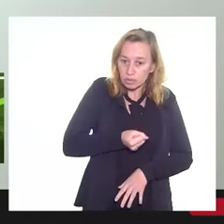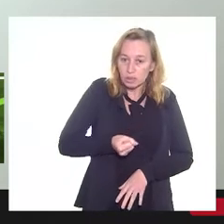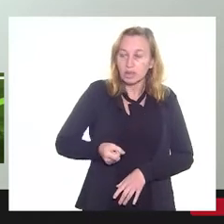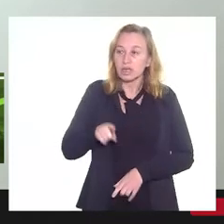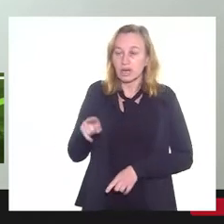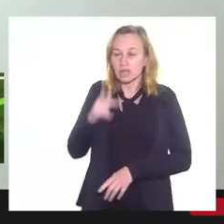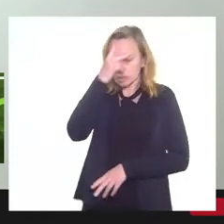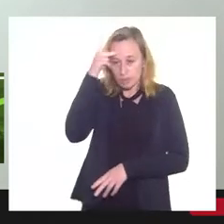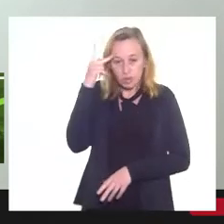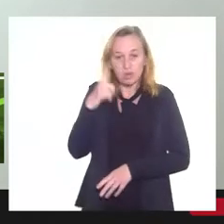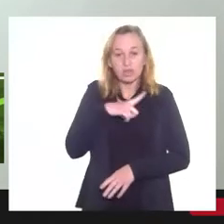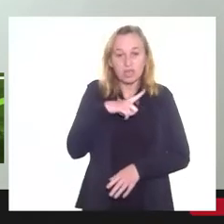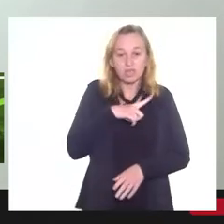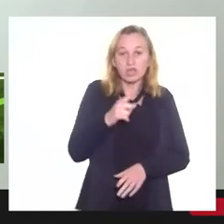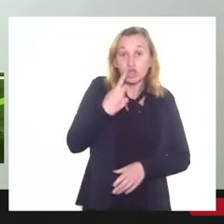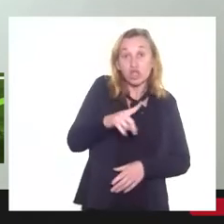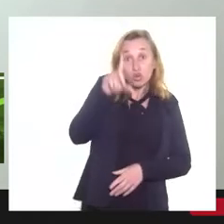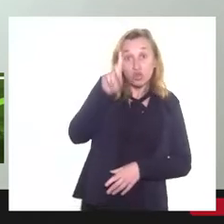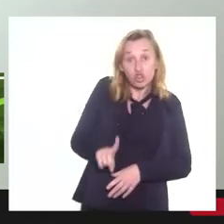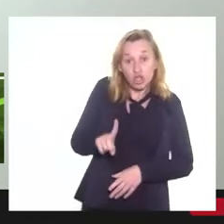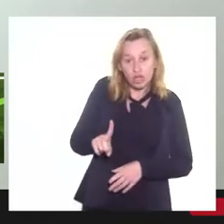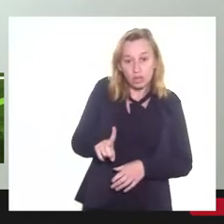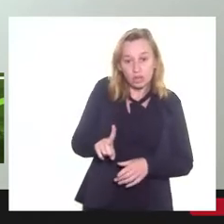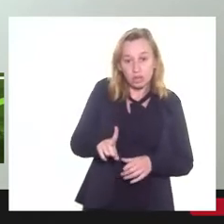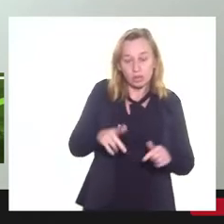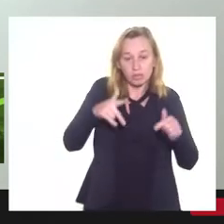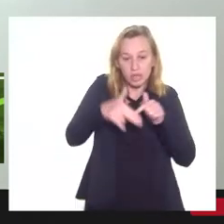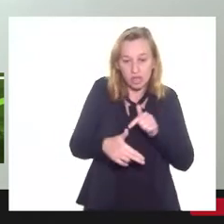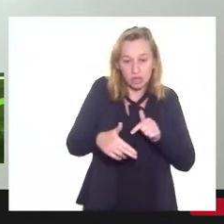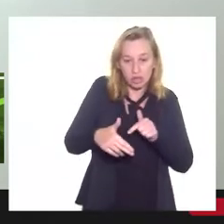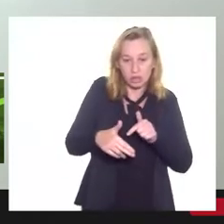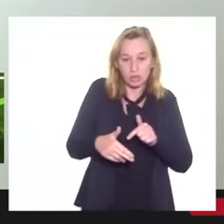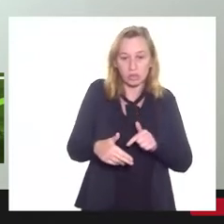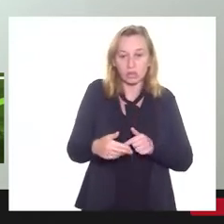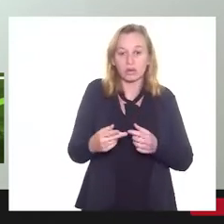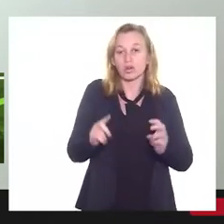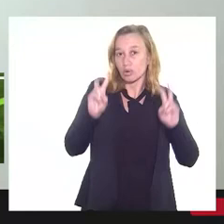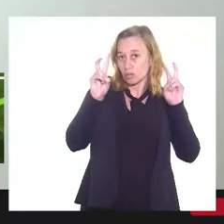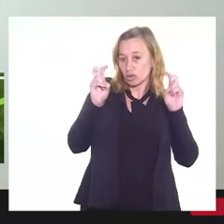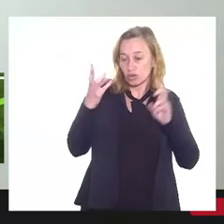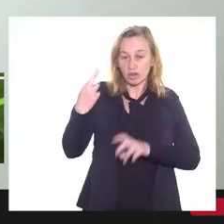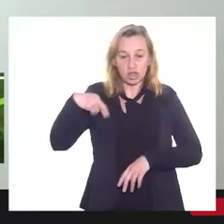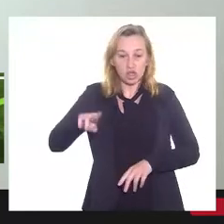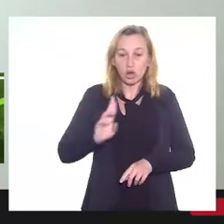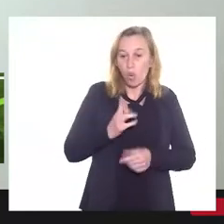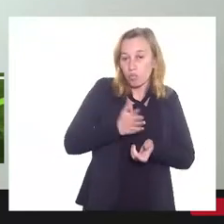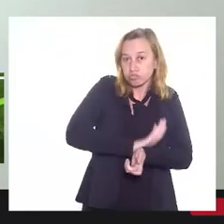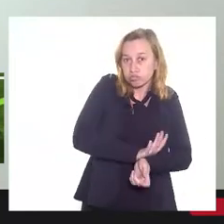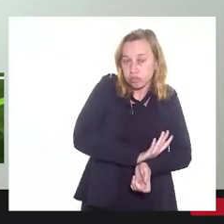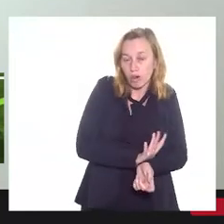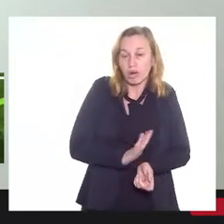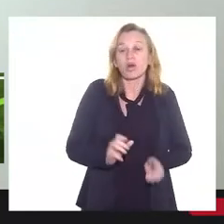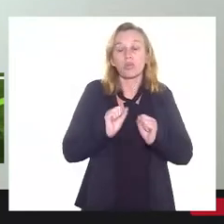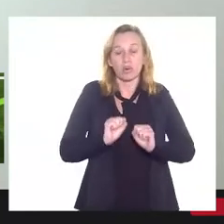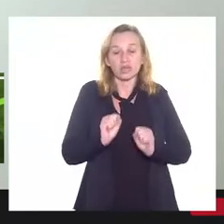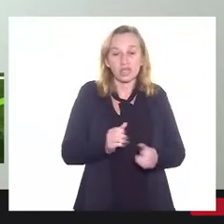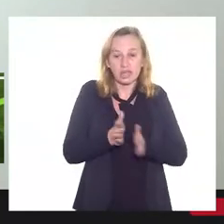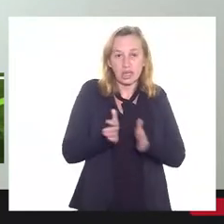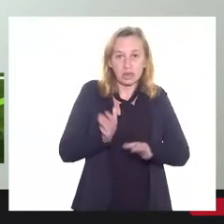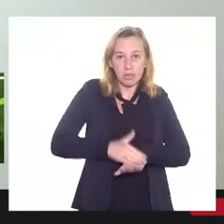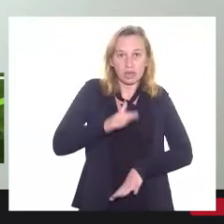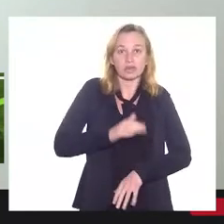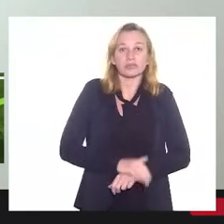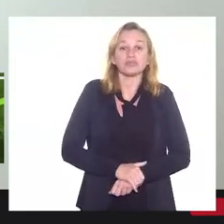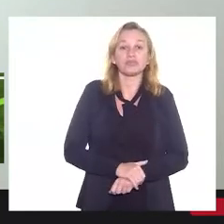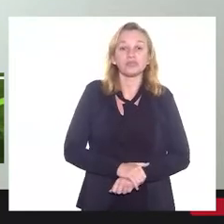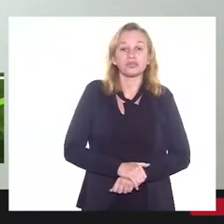pessoas é que tem os seus direitos violados ou suas questões religiosas e raciais elas possam ter mais excesso então